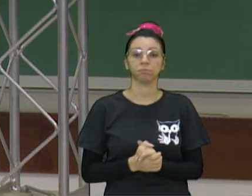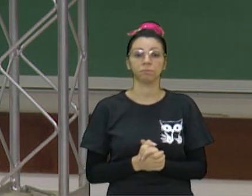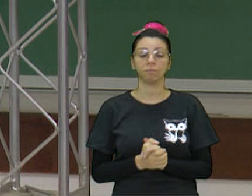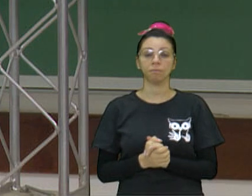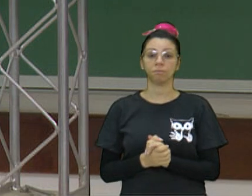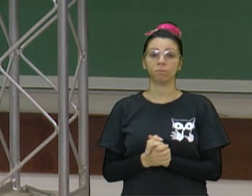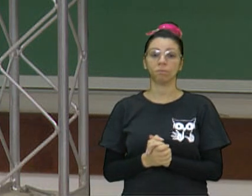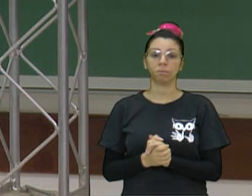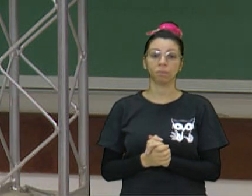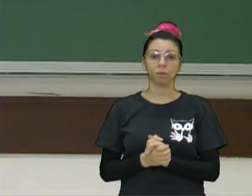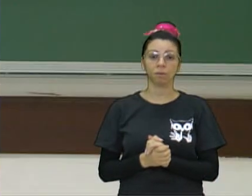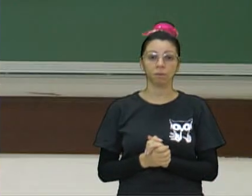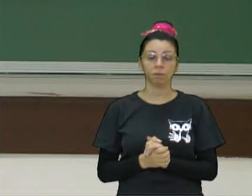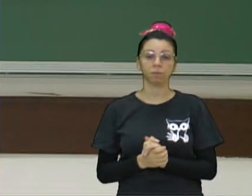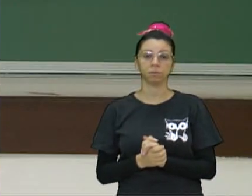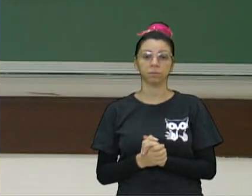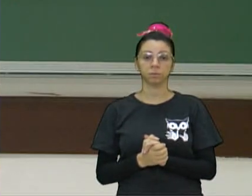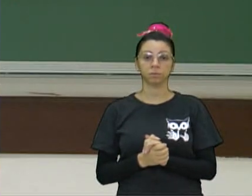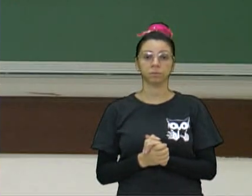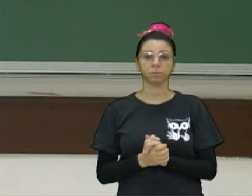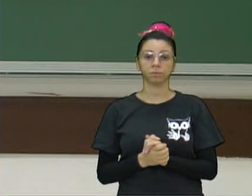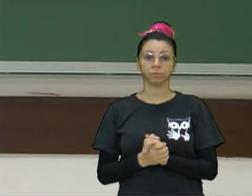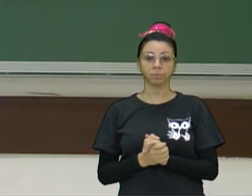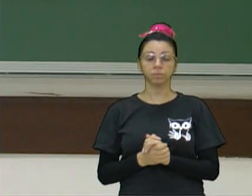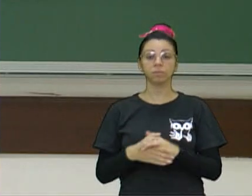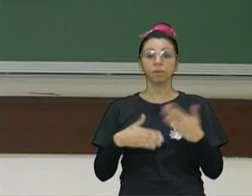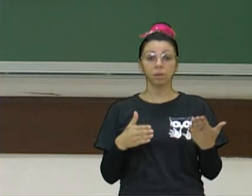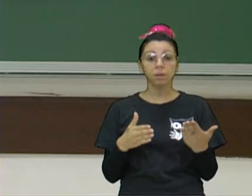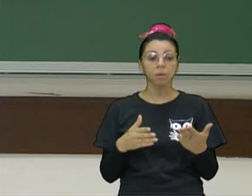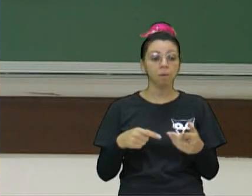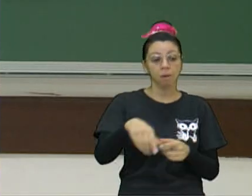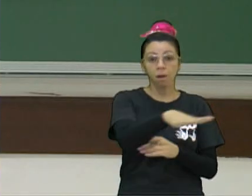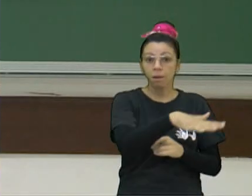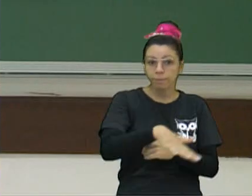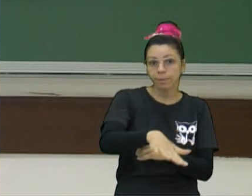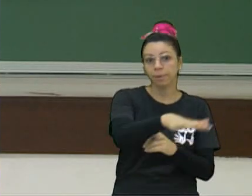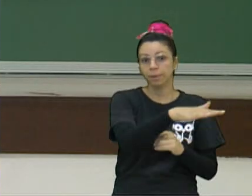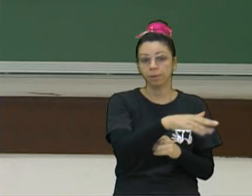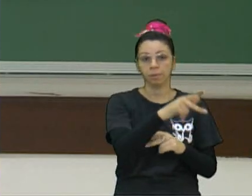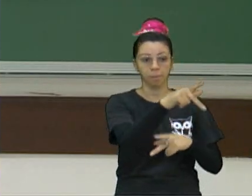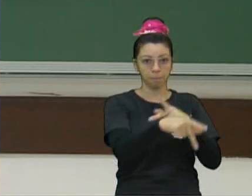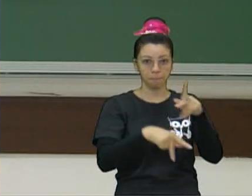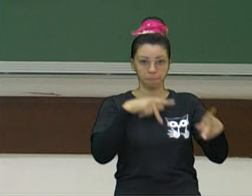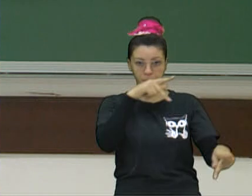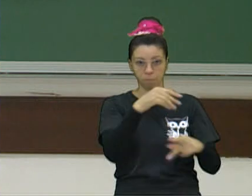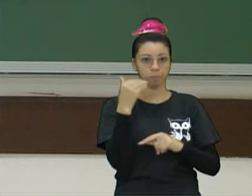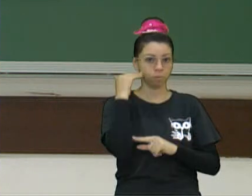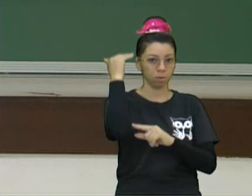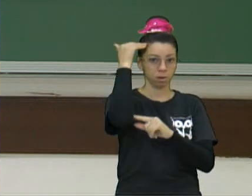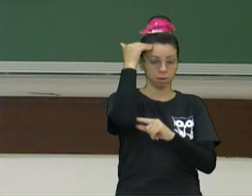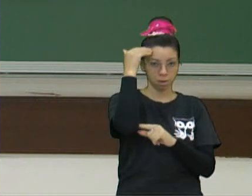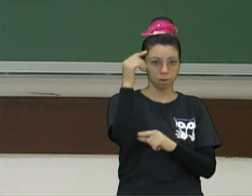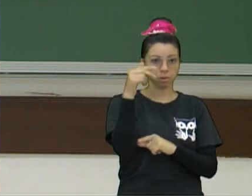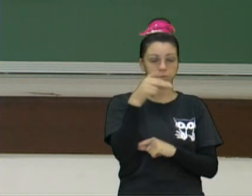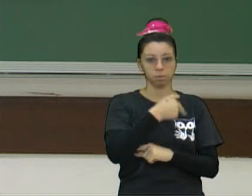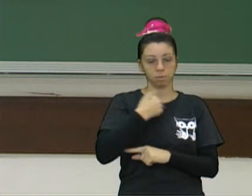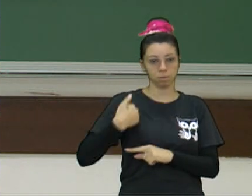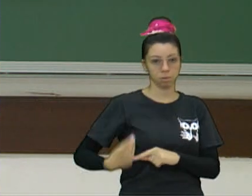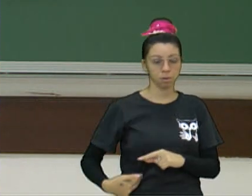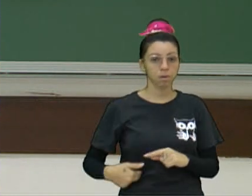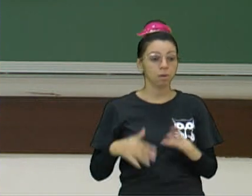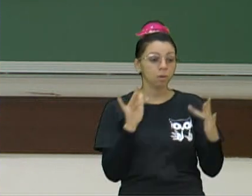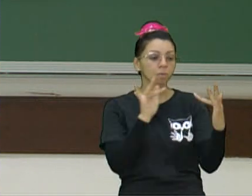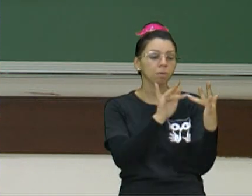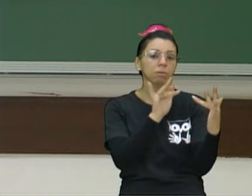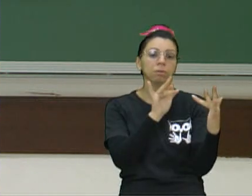foi mesclado, né, foi colocado junto com o Kung Fu que já existia. Também aí vai a luta